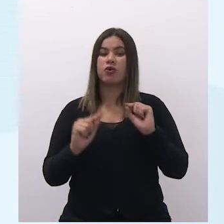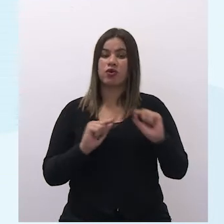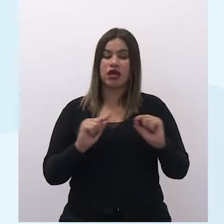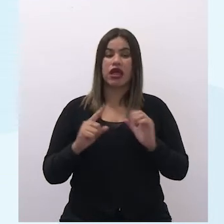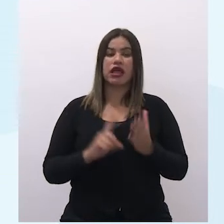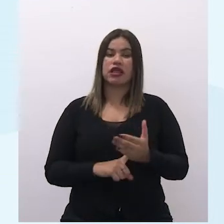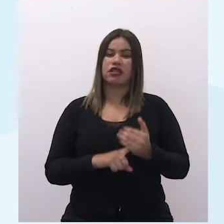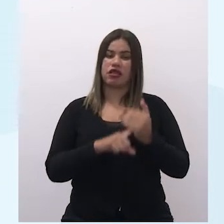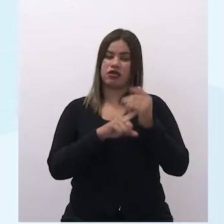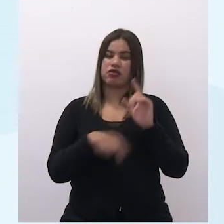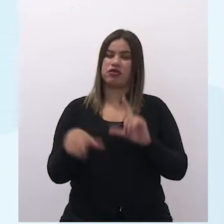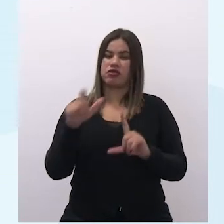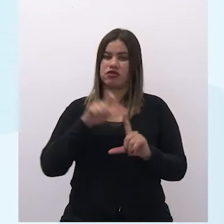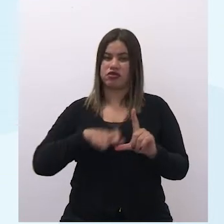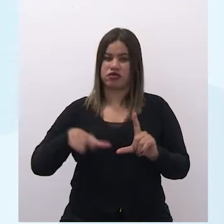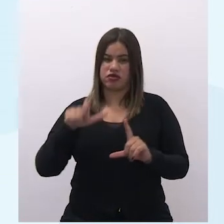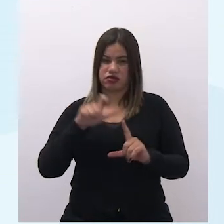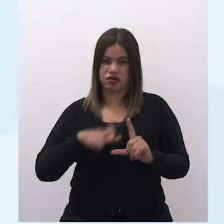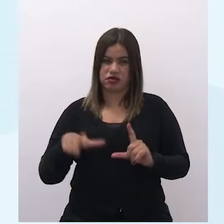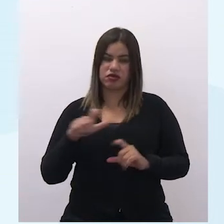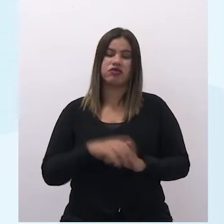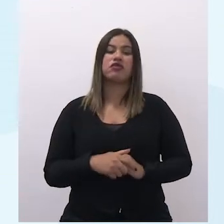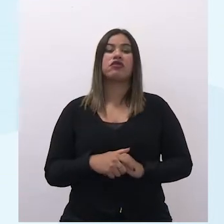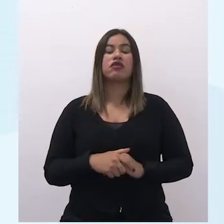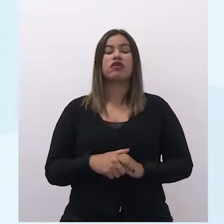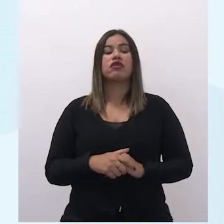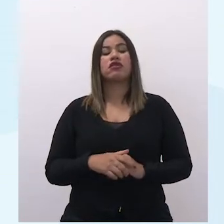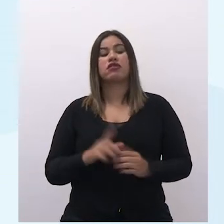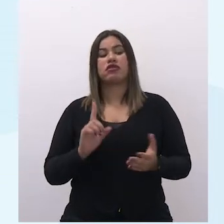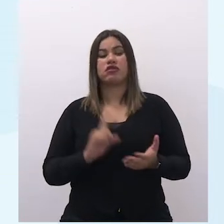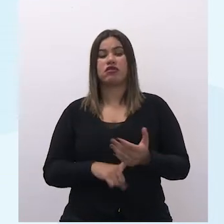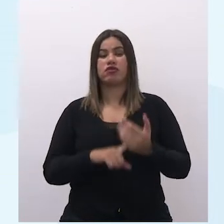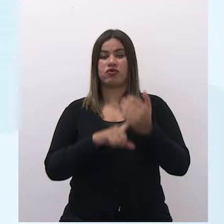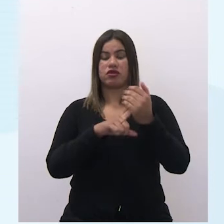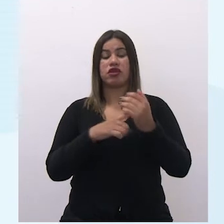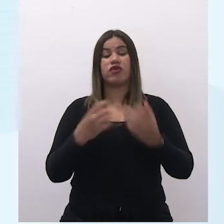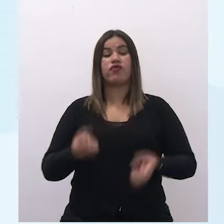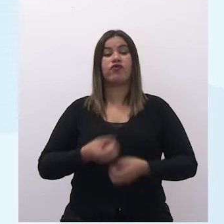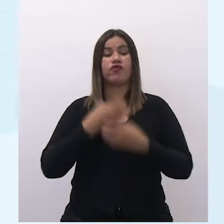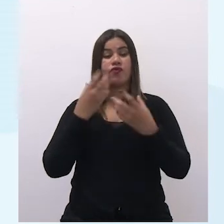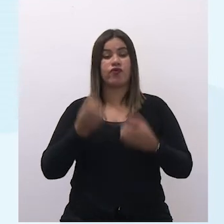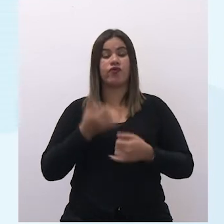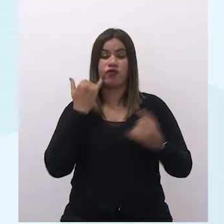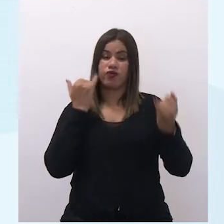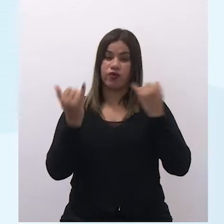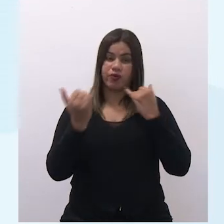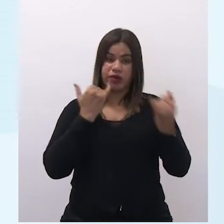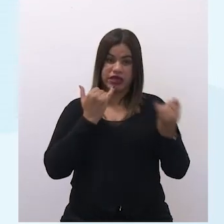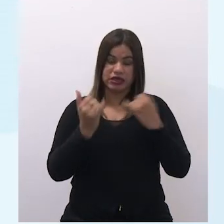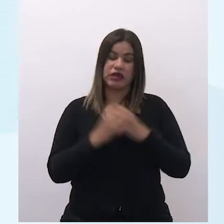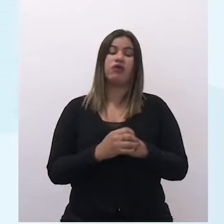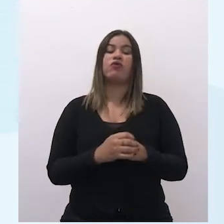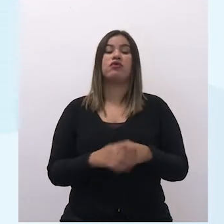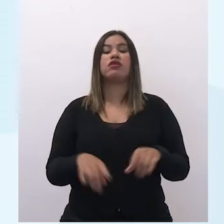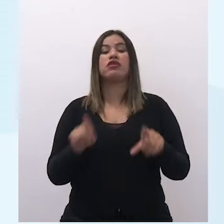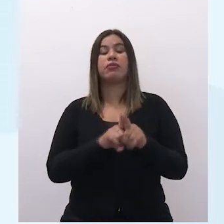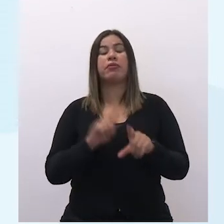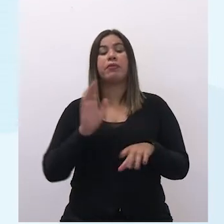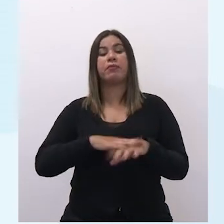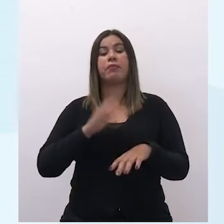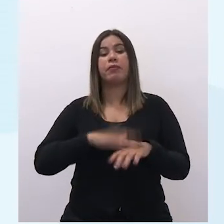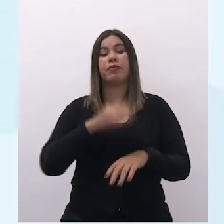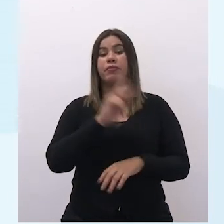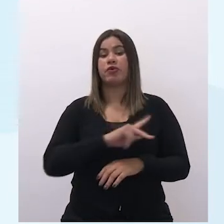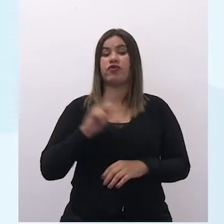tecnologias digitais, das tecnologias de informação e dessa capacidade, né, do professor